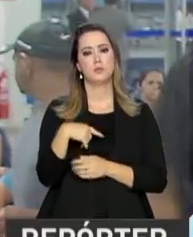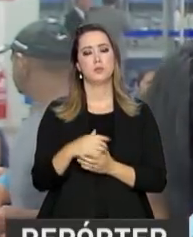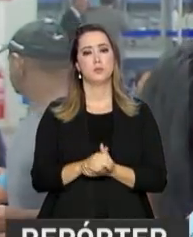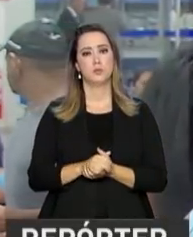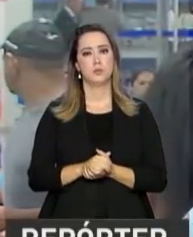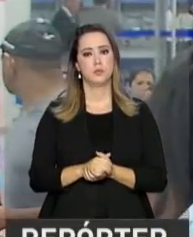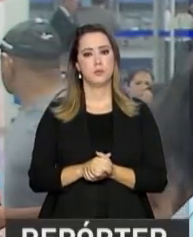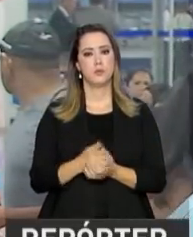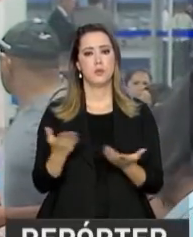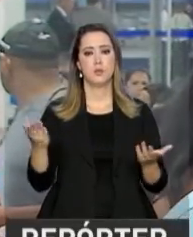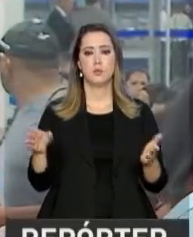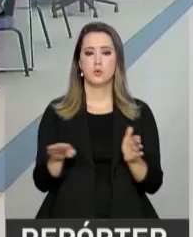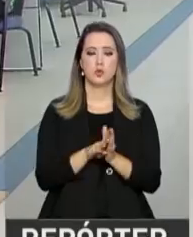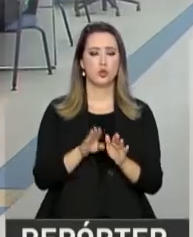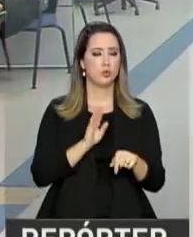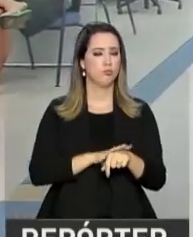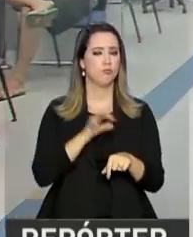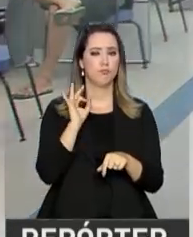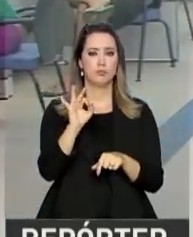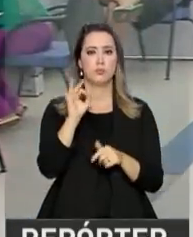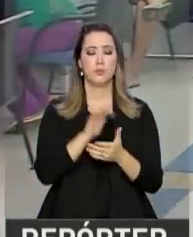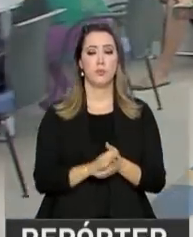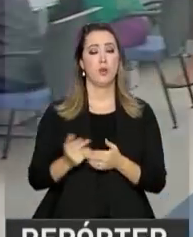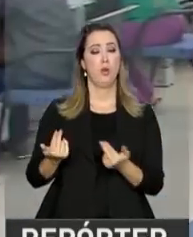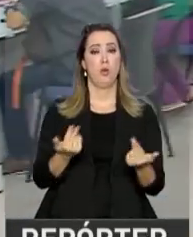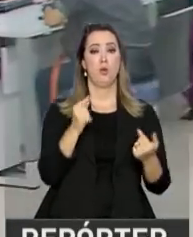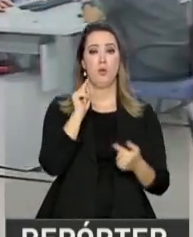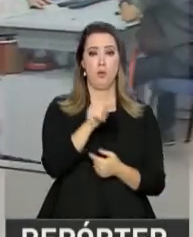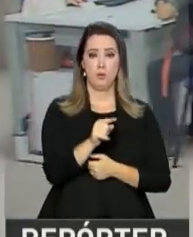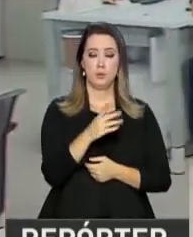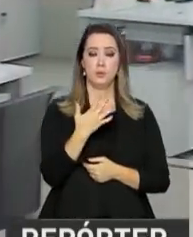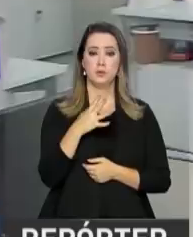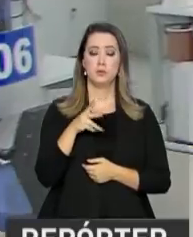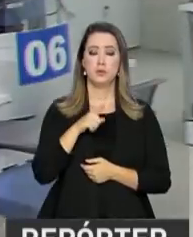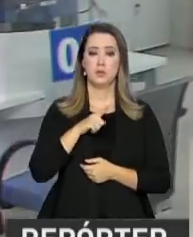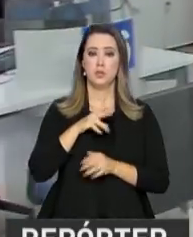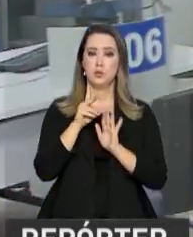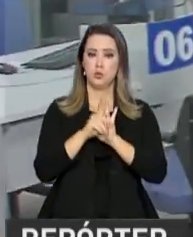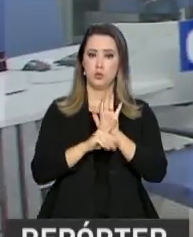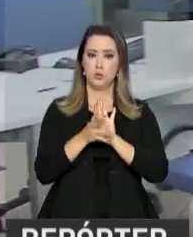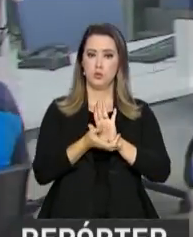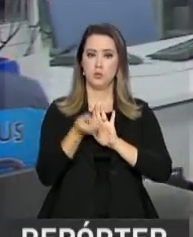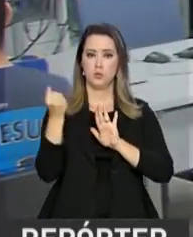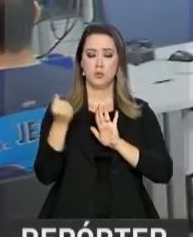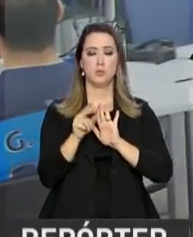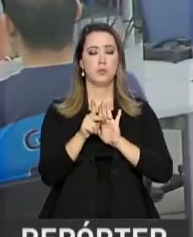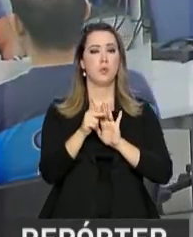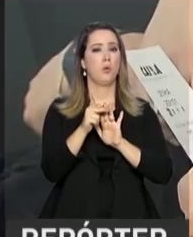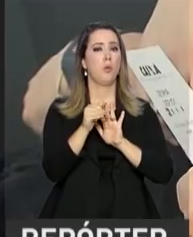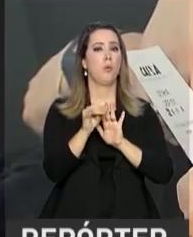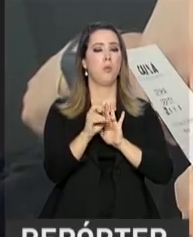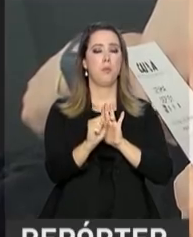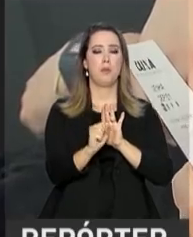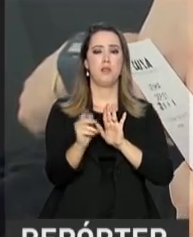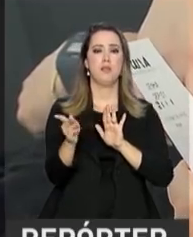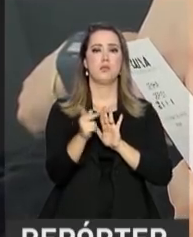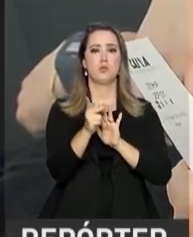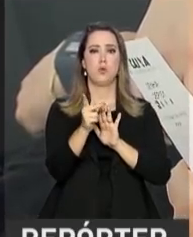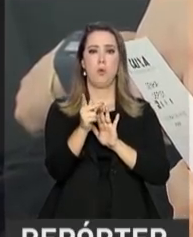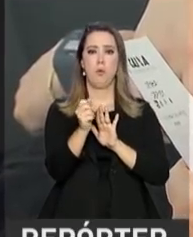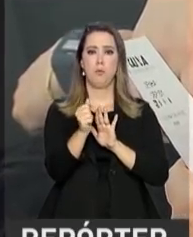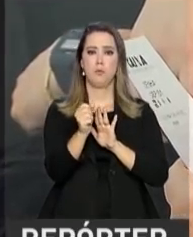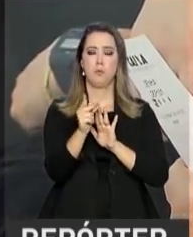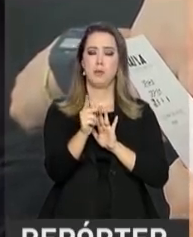caiu na hora certa assim como francisco e sérgio tem direito ao saque do fundo do que isso a zep quem trabalhou com carteira